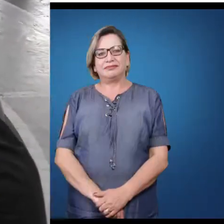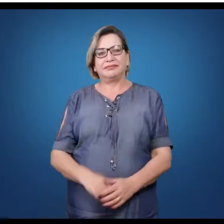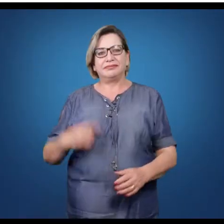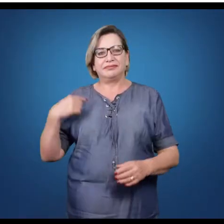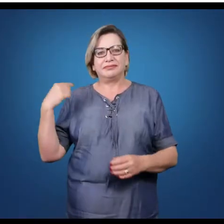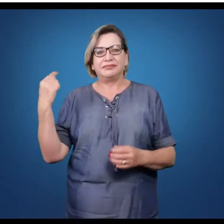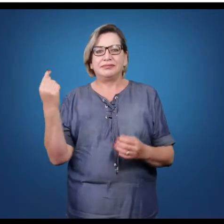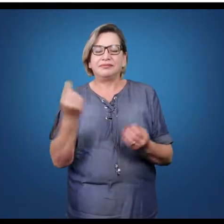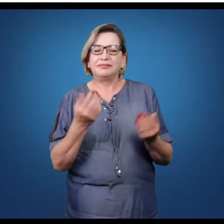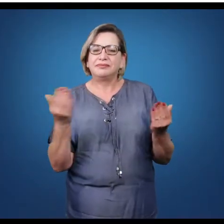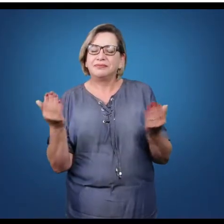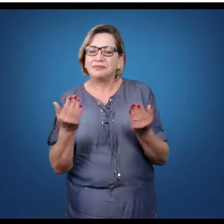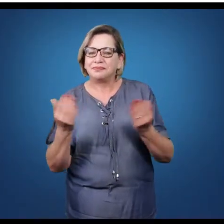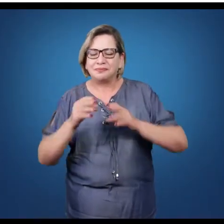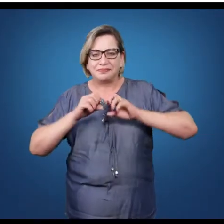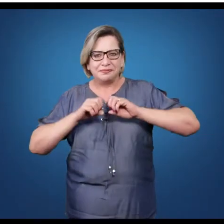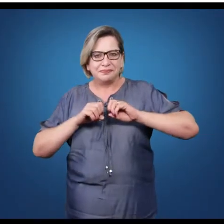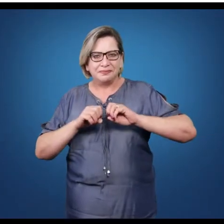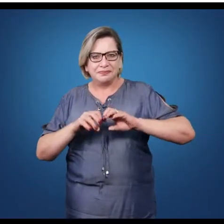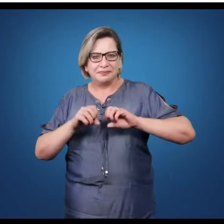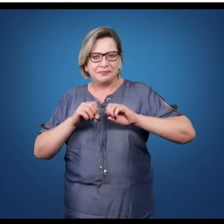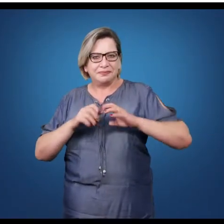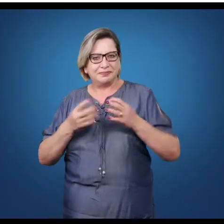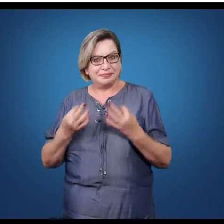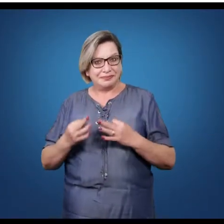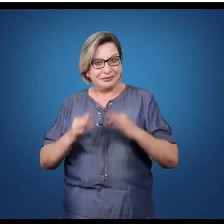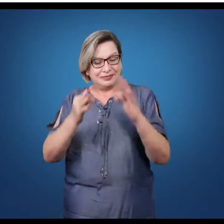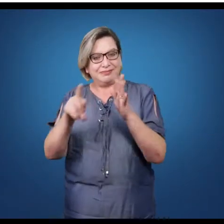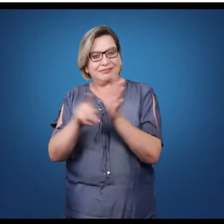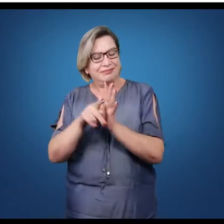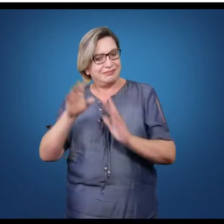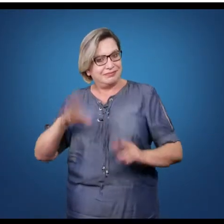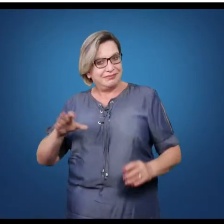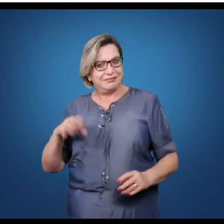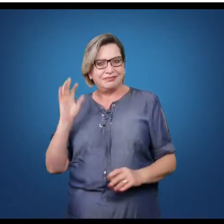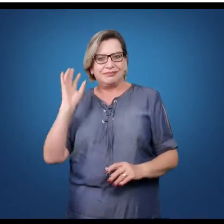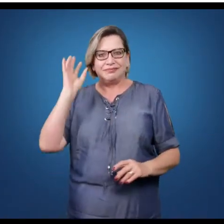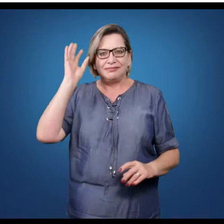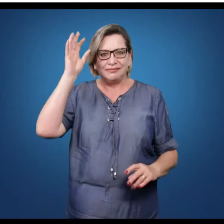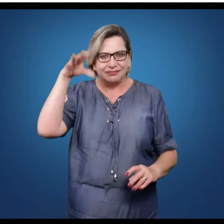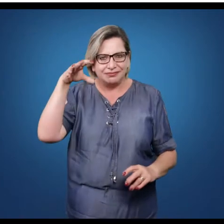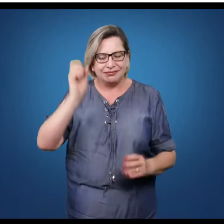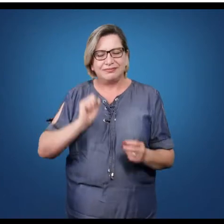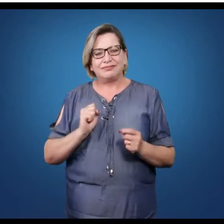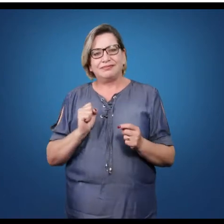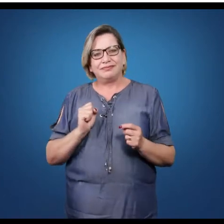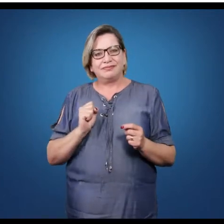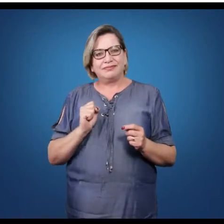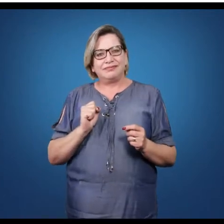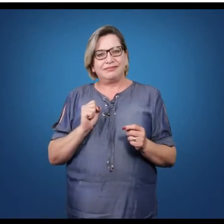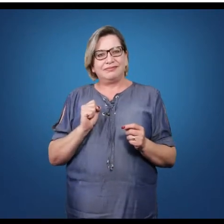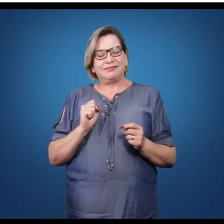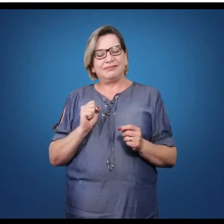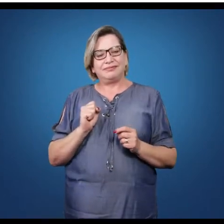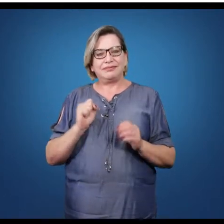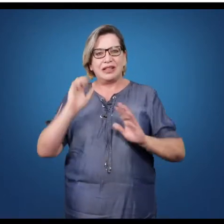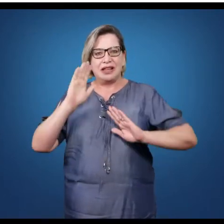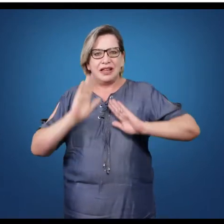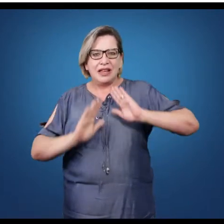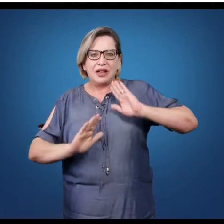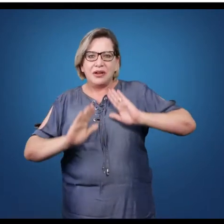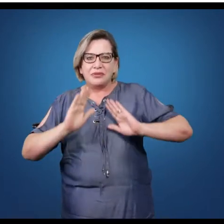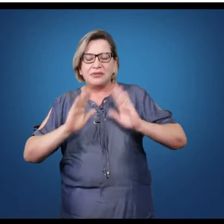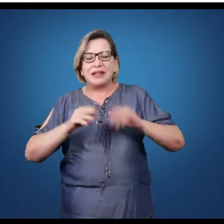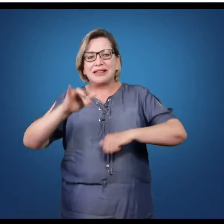nós vamos trabalhar algumas técnicas do basquetebol e alguns